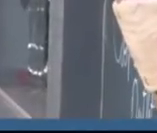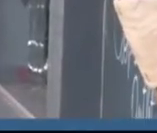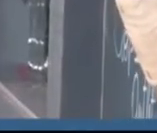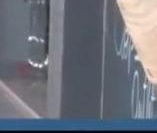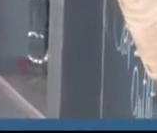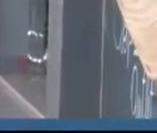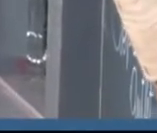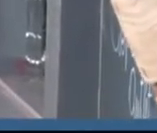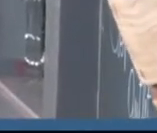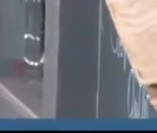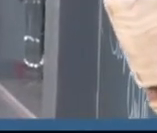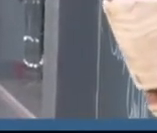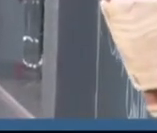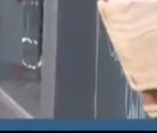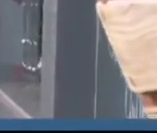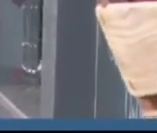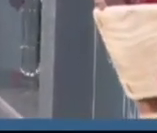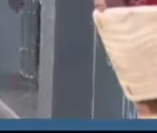de